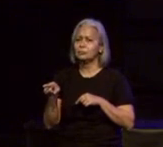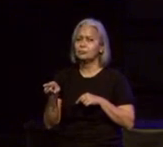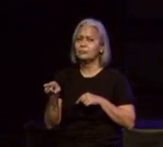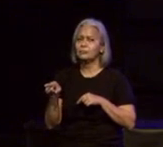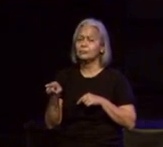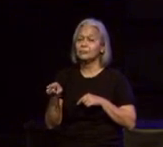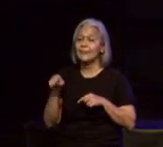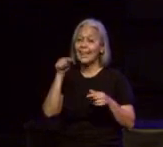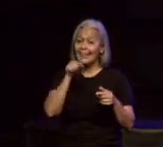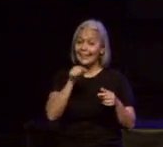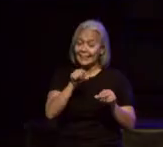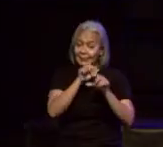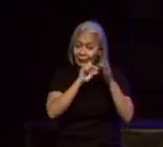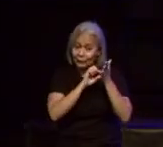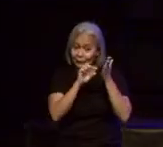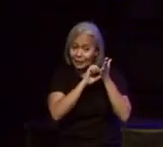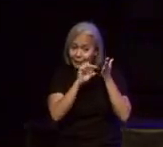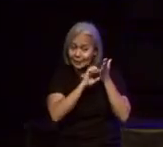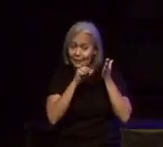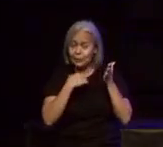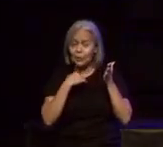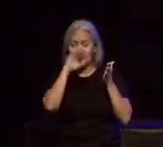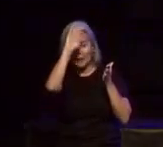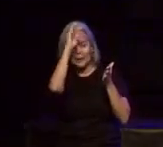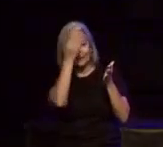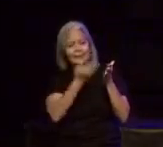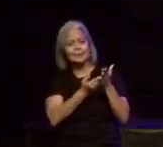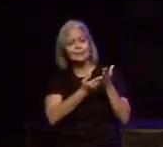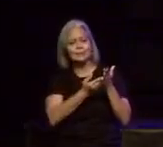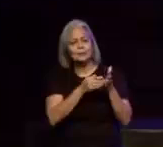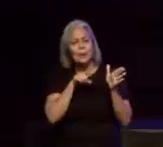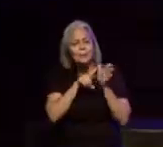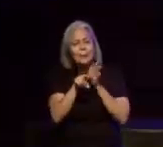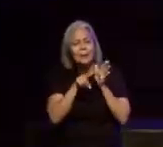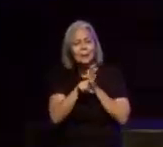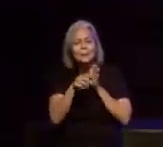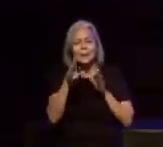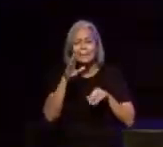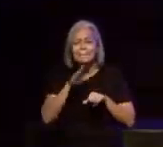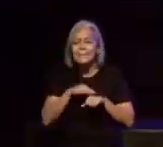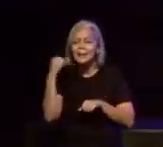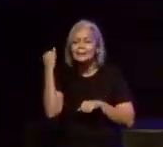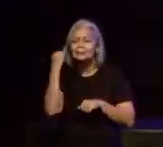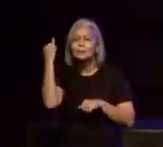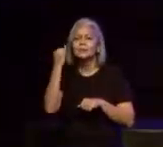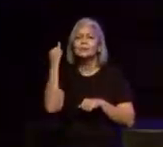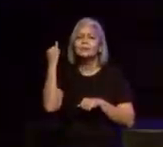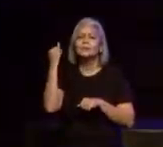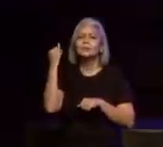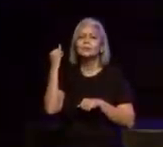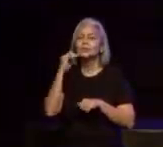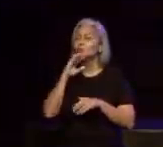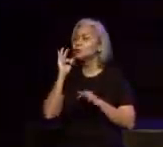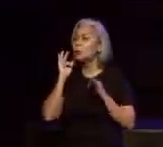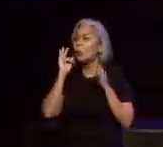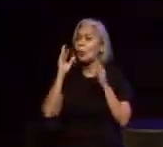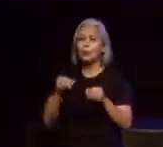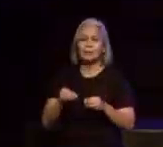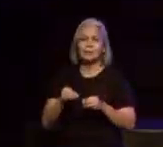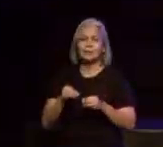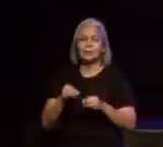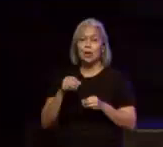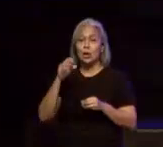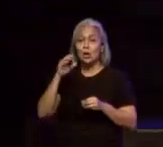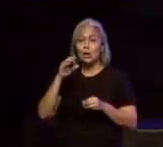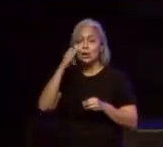E nesse versículo está no que eu acredito ser a pergunta mais importante de todas, que todo